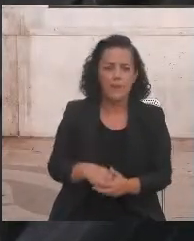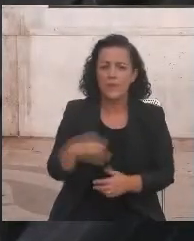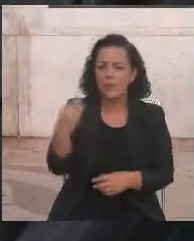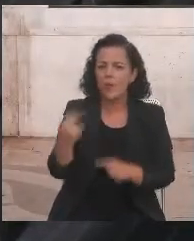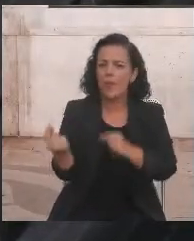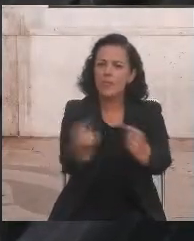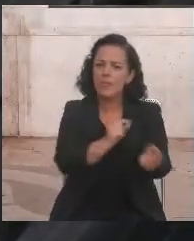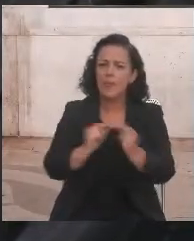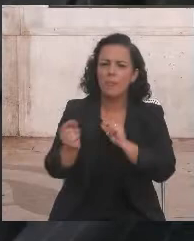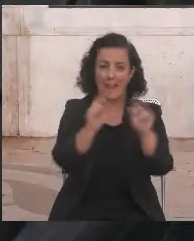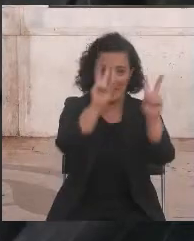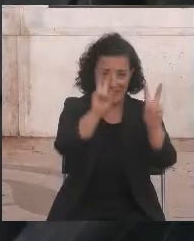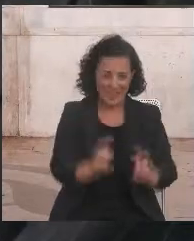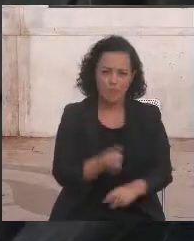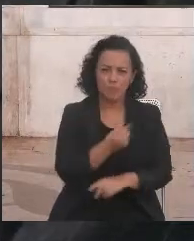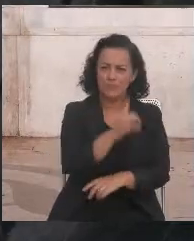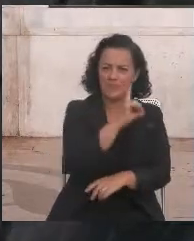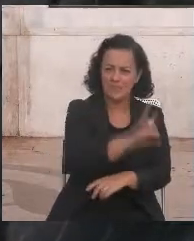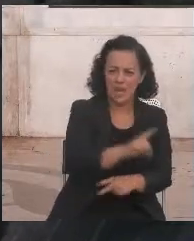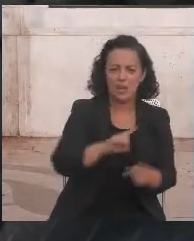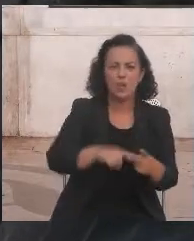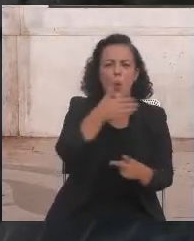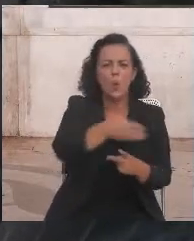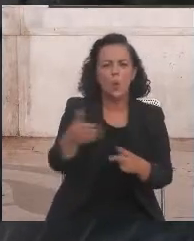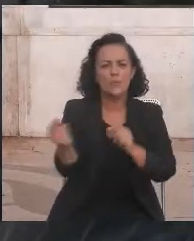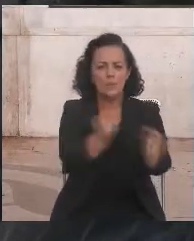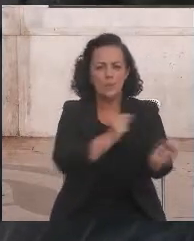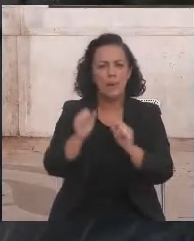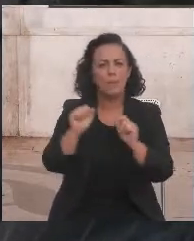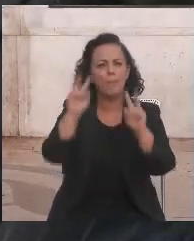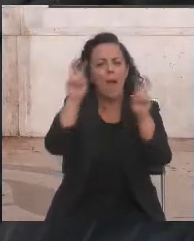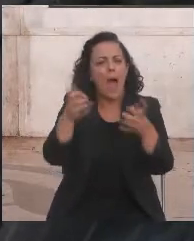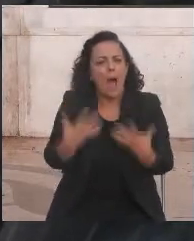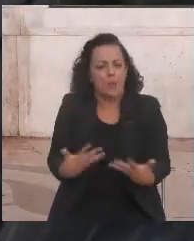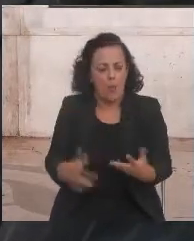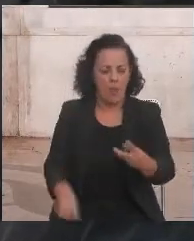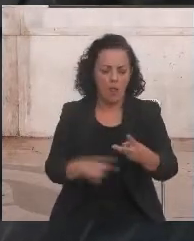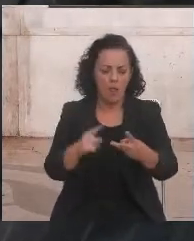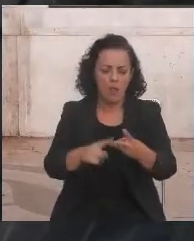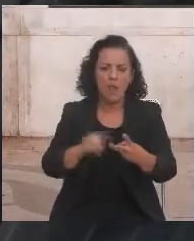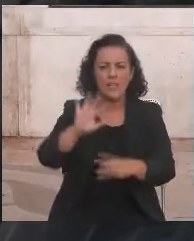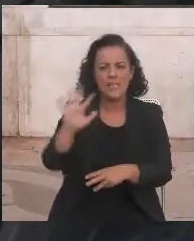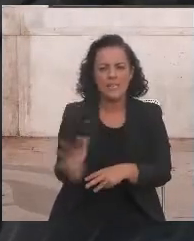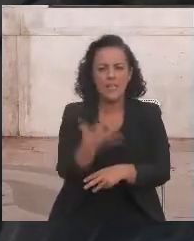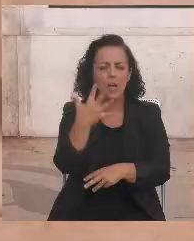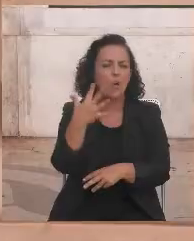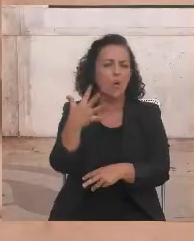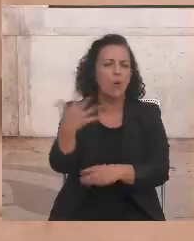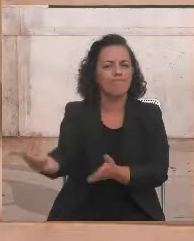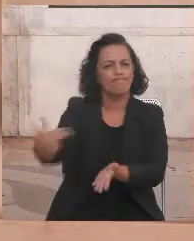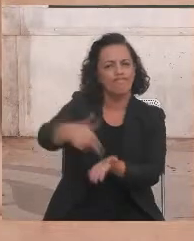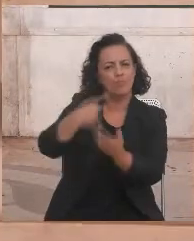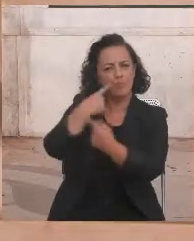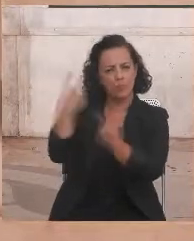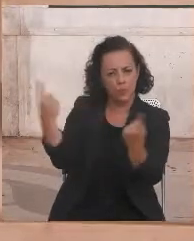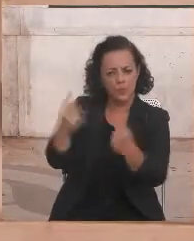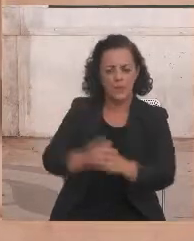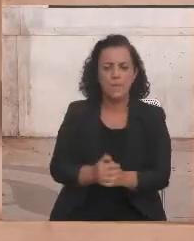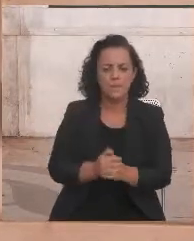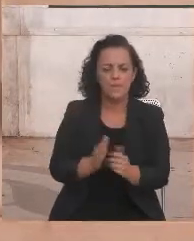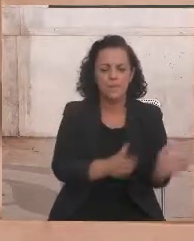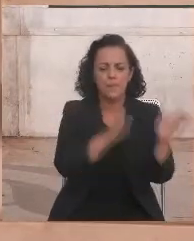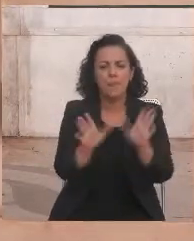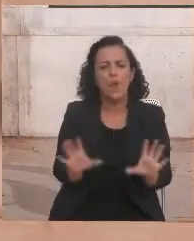6 debates temáticos, 11 debates de atualidade e 5 audições públicas. As comissões permanentes e